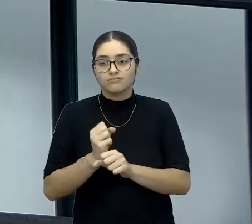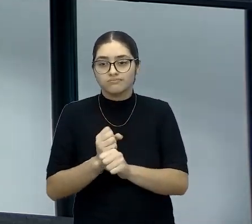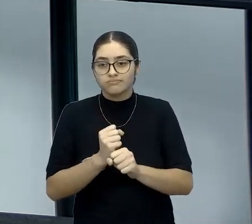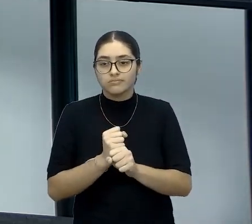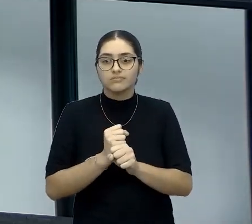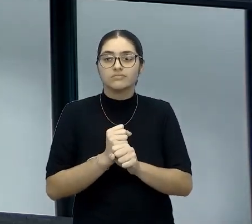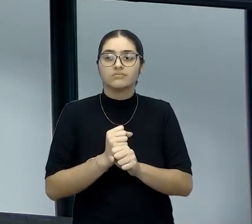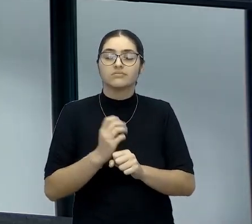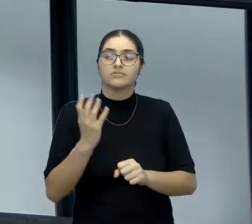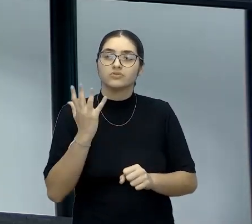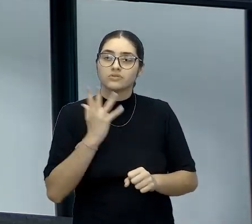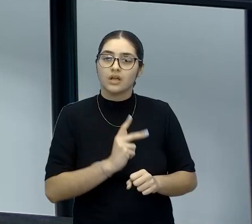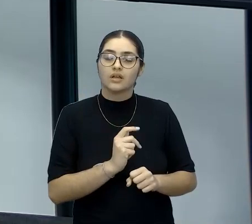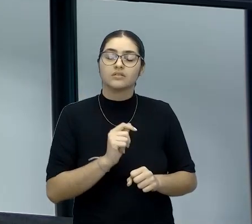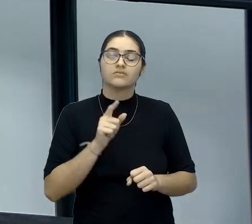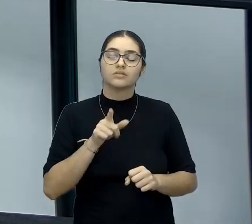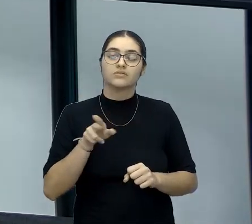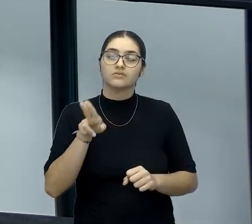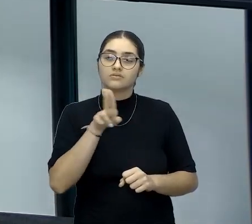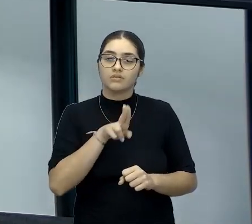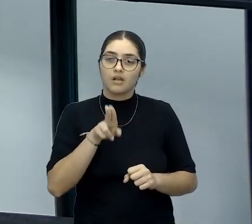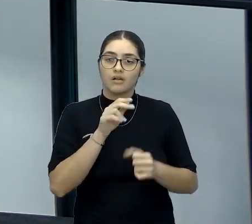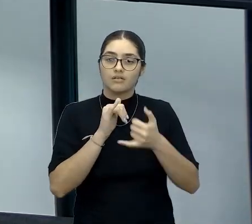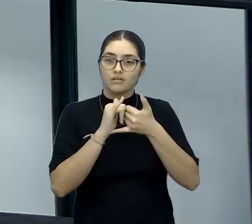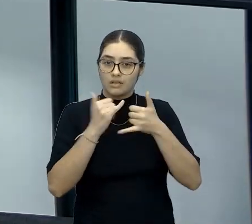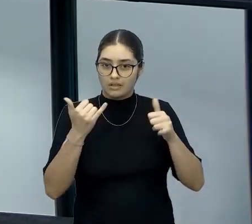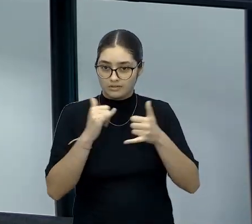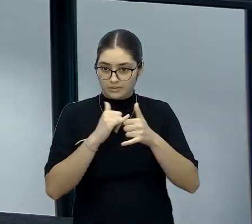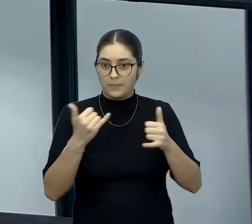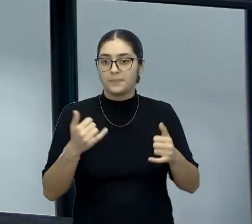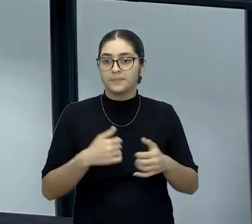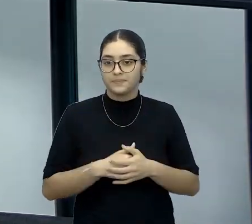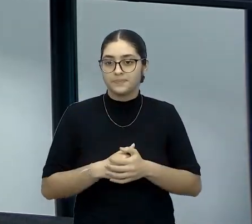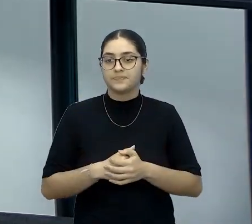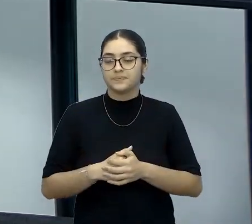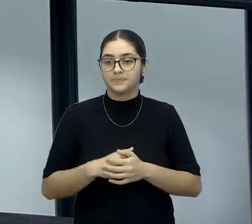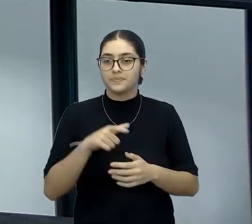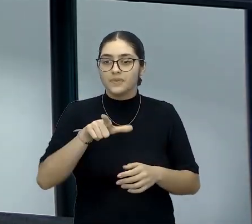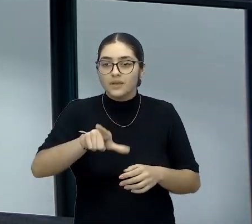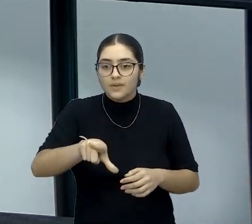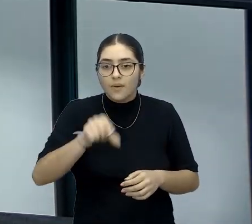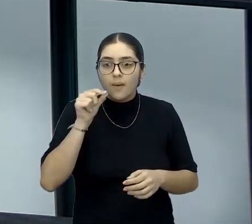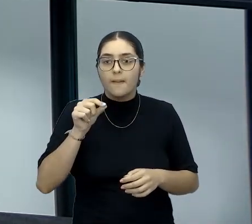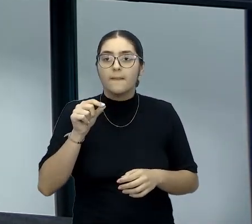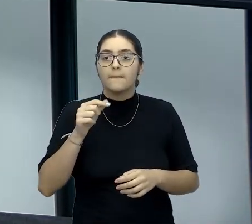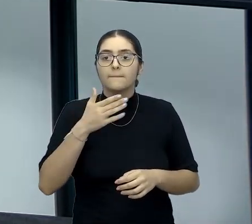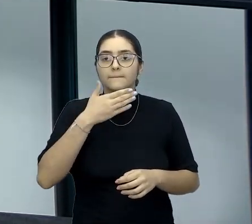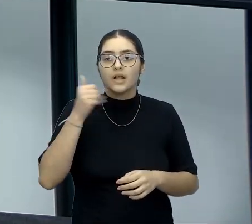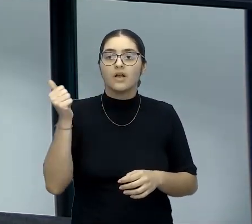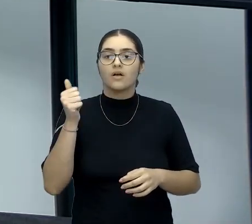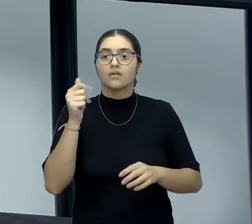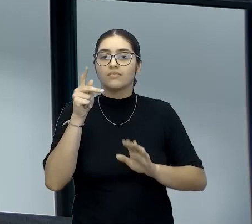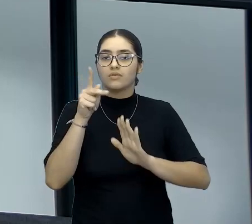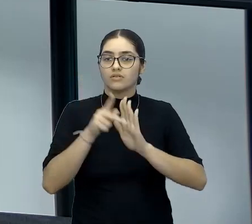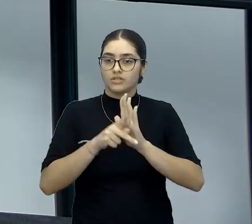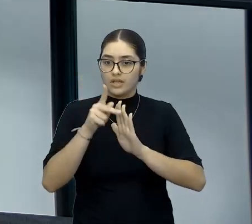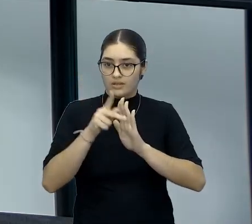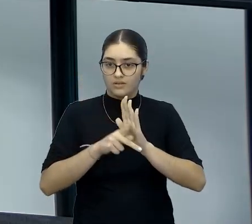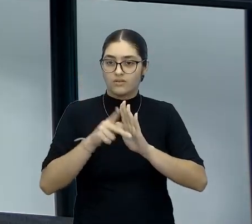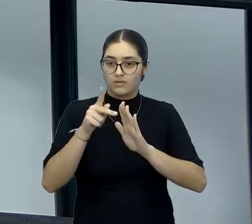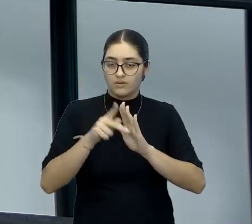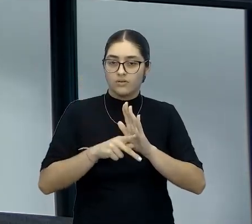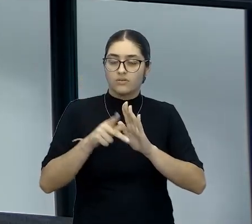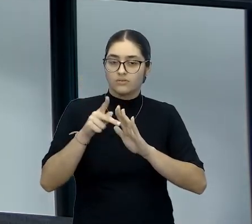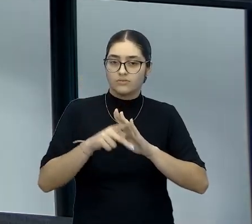a quantidade de energia que você vai precisar e com isso escolher o melhor projeto fotovoltaico, tá?